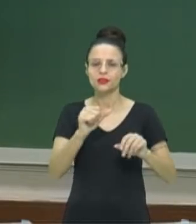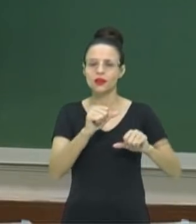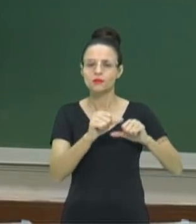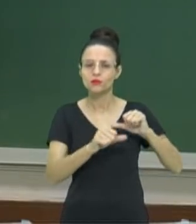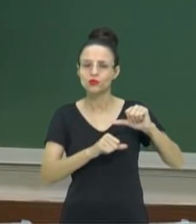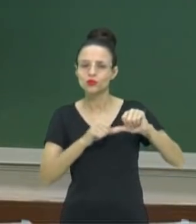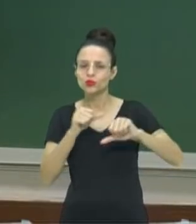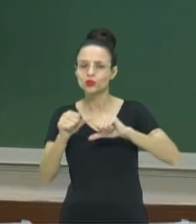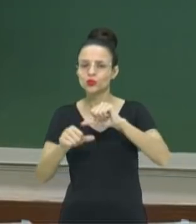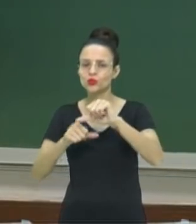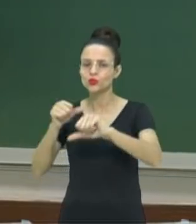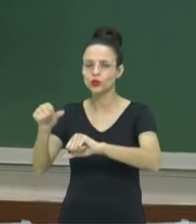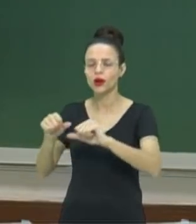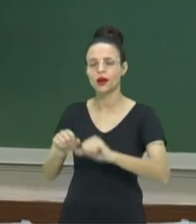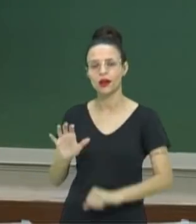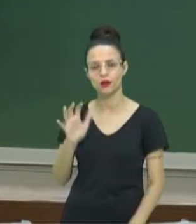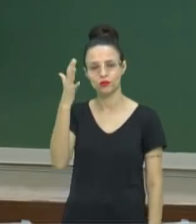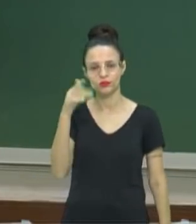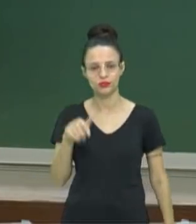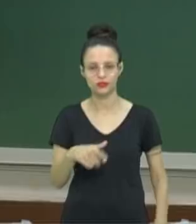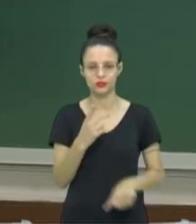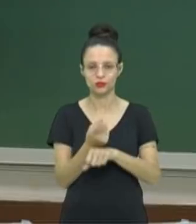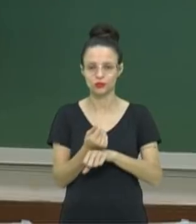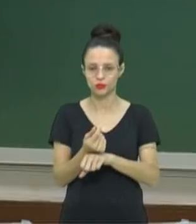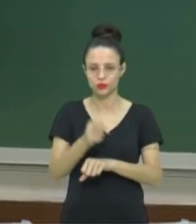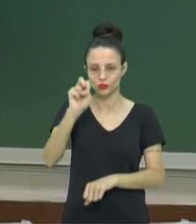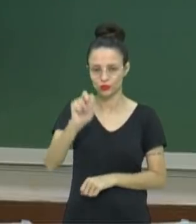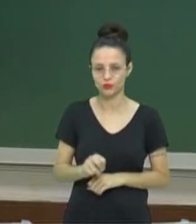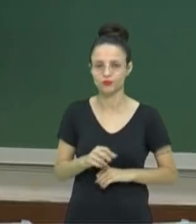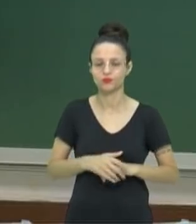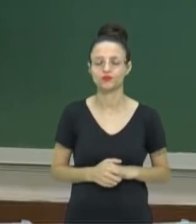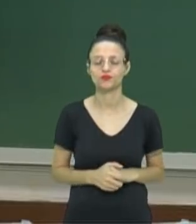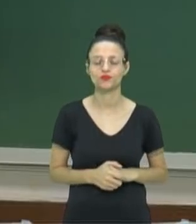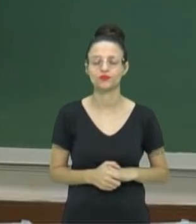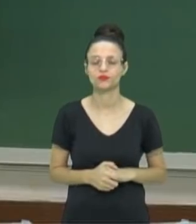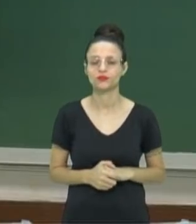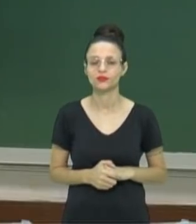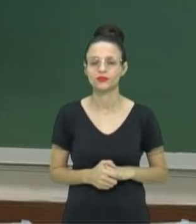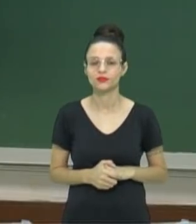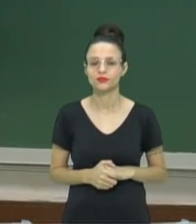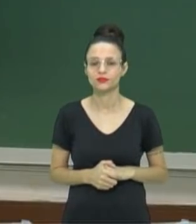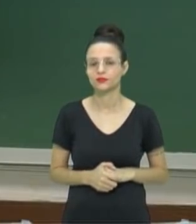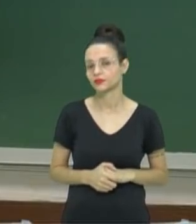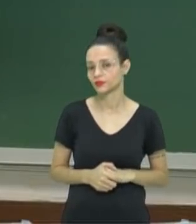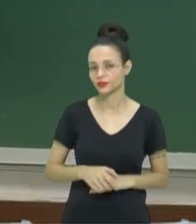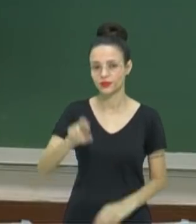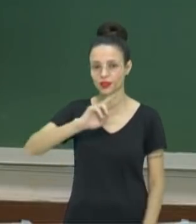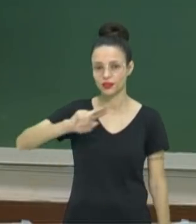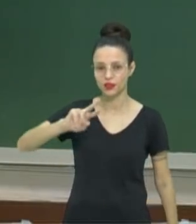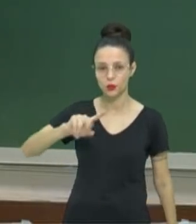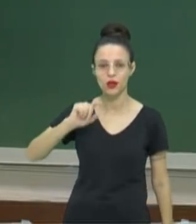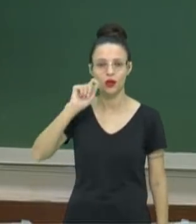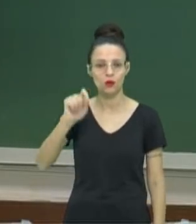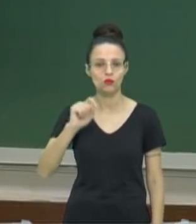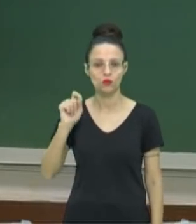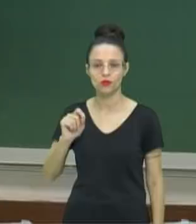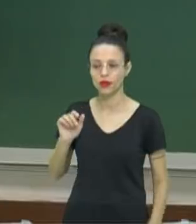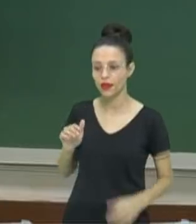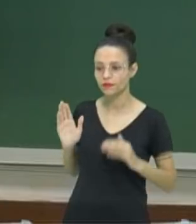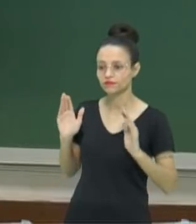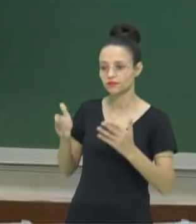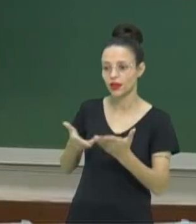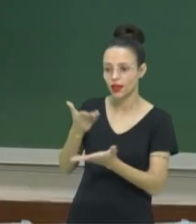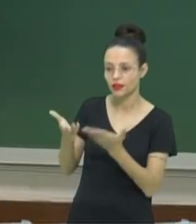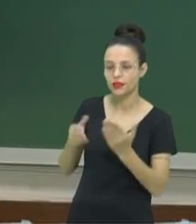mudanças que foram acontecendo ali na economia da região sul, certo? E aí, não é mais só para atender o mercado